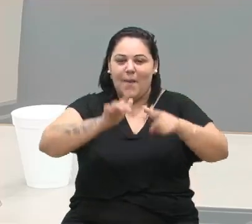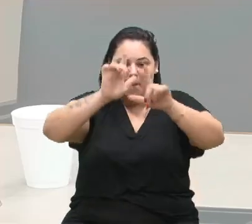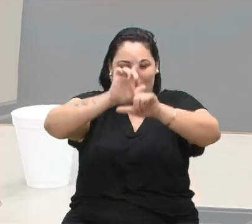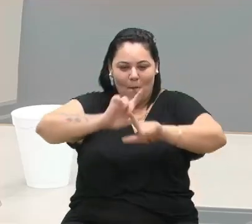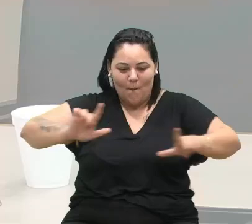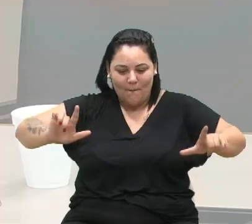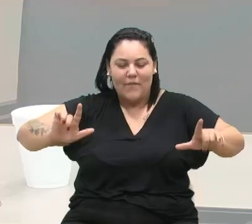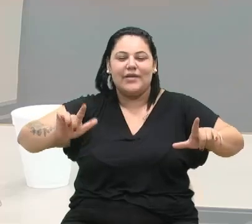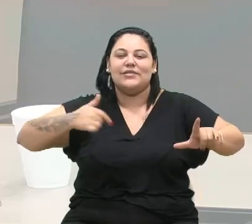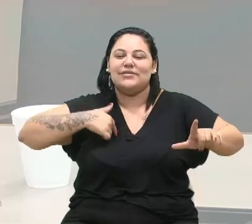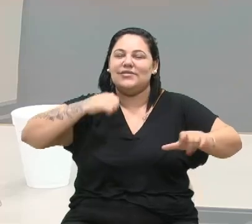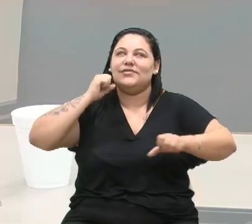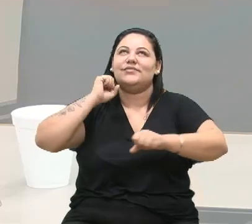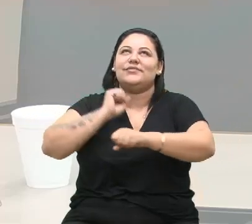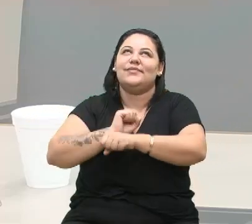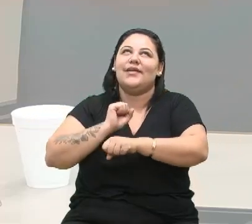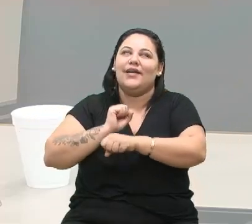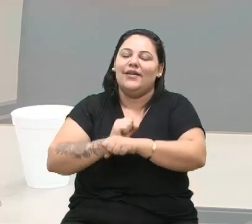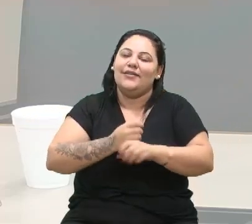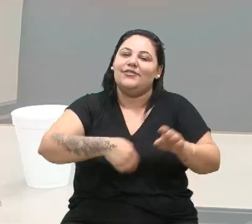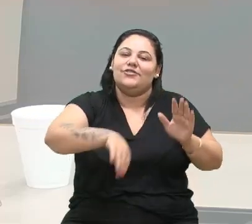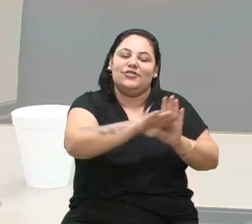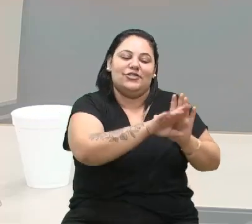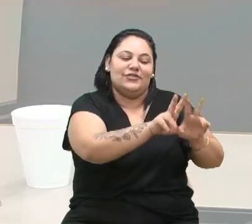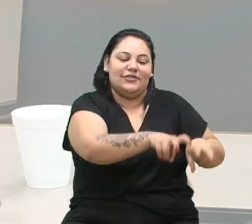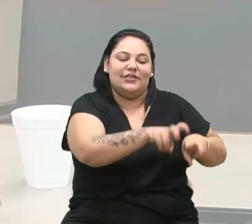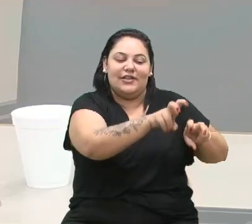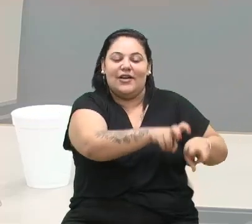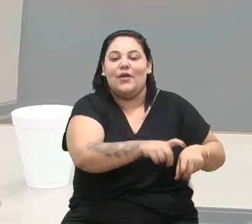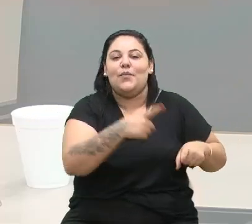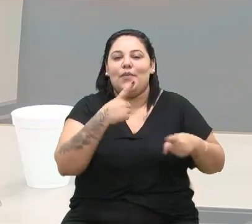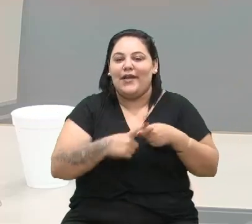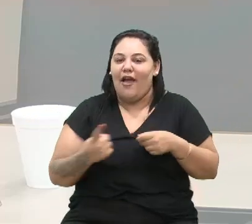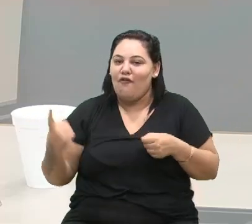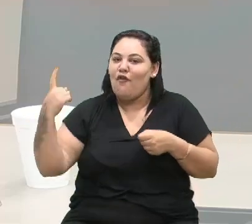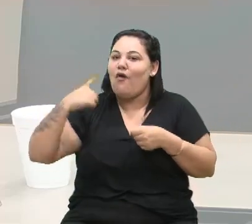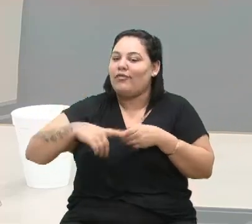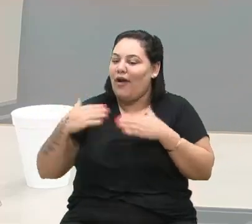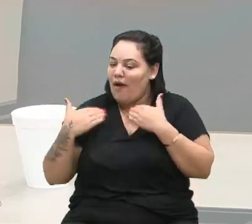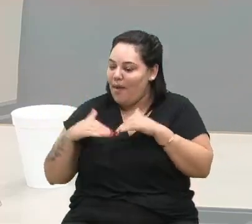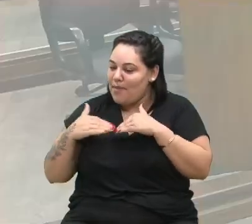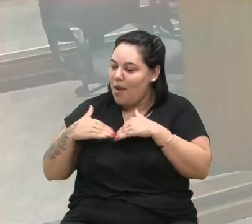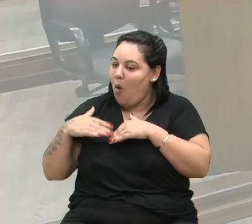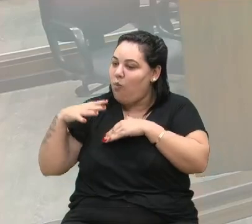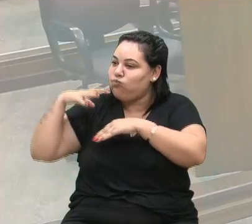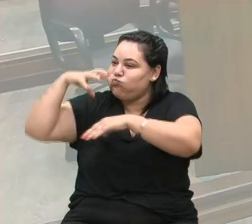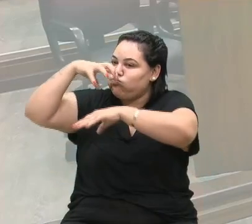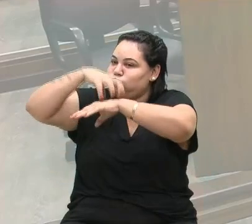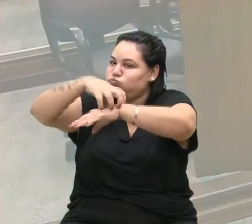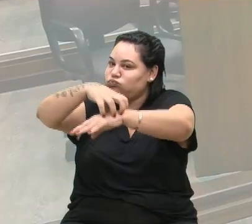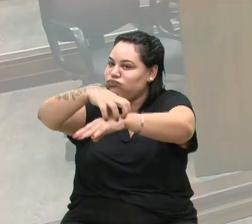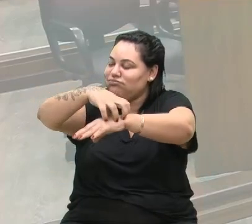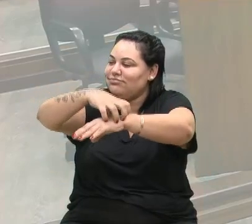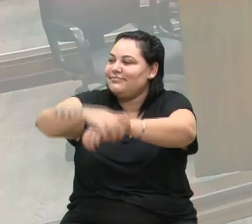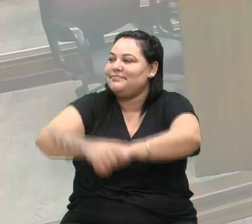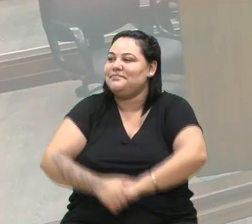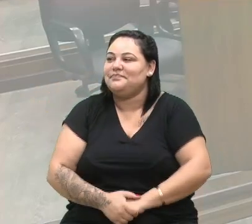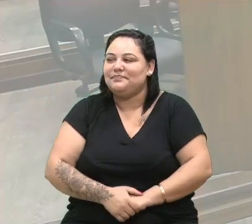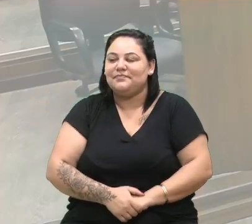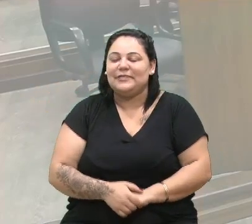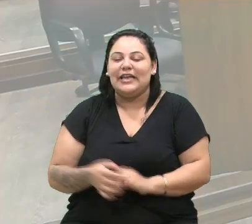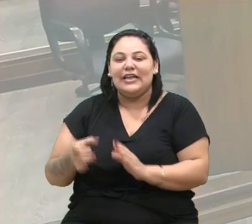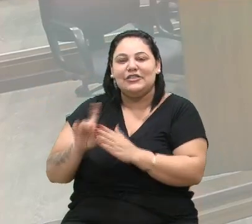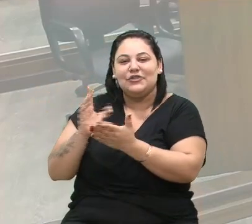logo chegue lá no interior também, né? Porque lá eles vão voltar com o caminhão cheio. Obrigado pela parte. Antes de passar ao